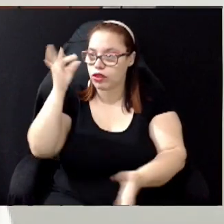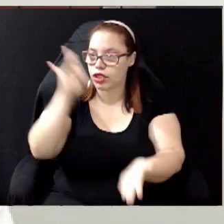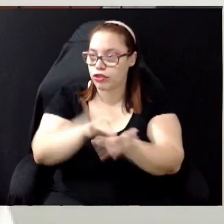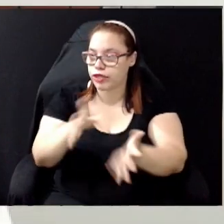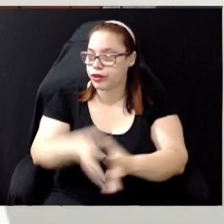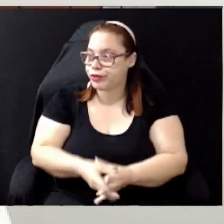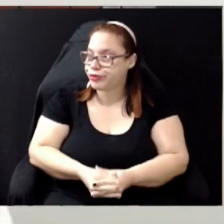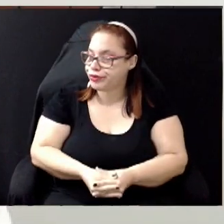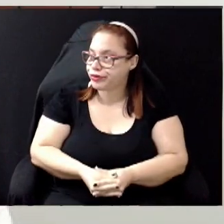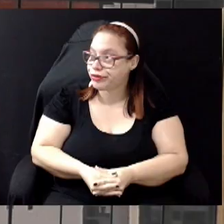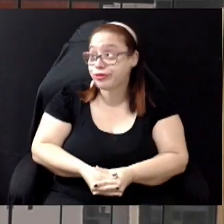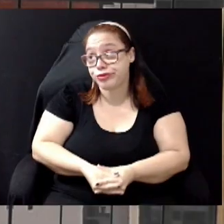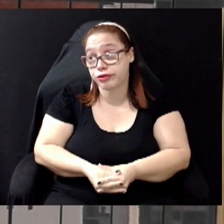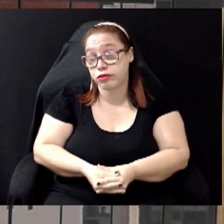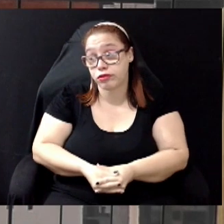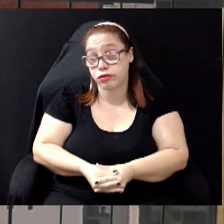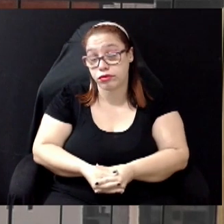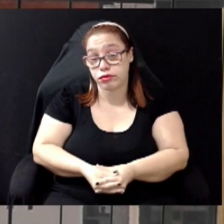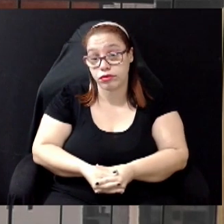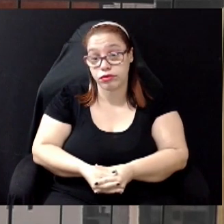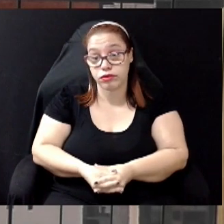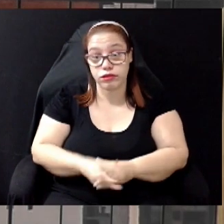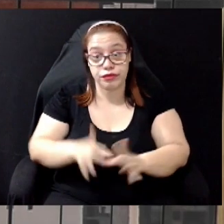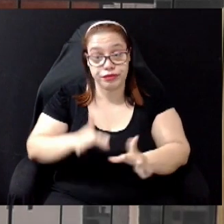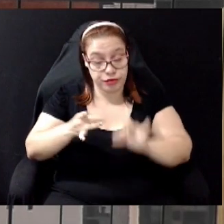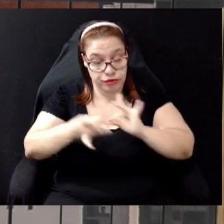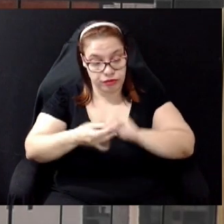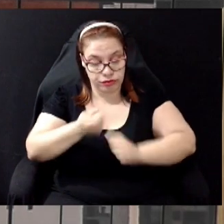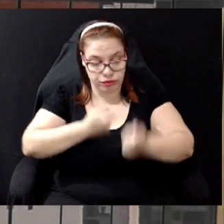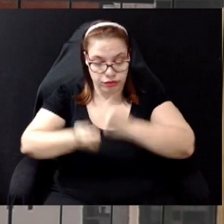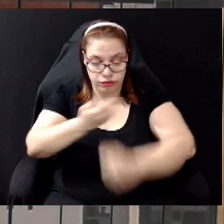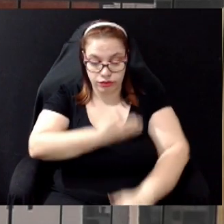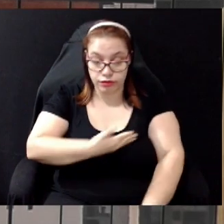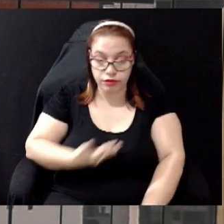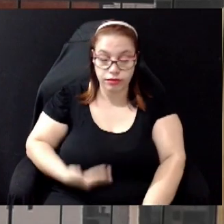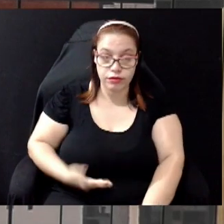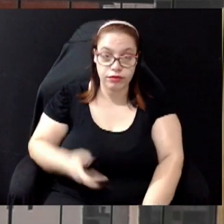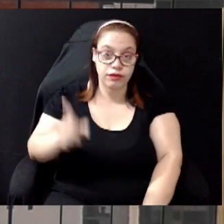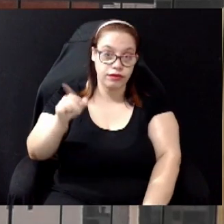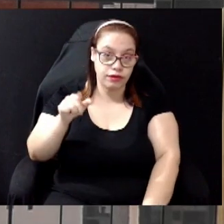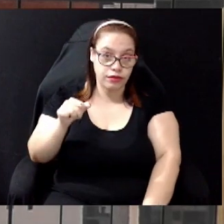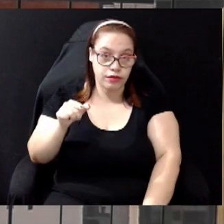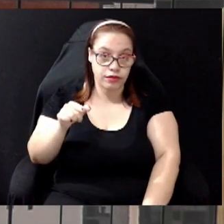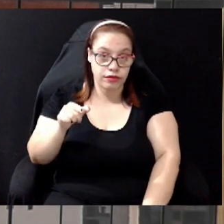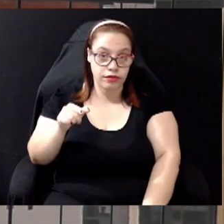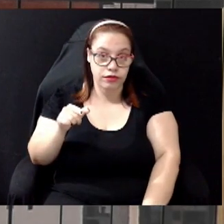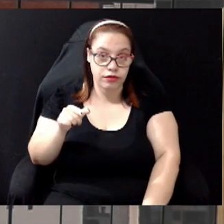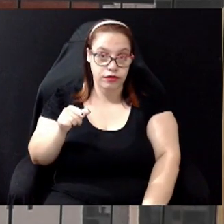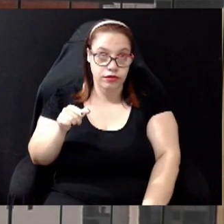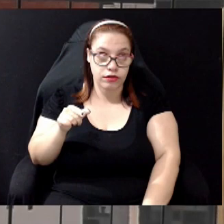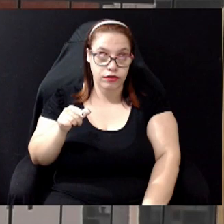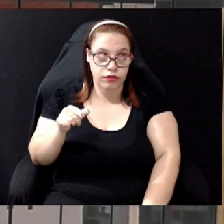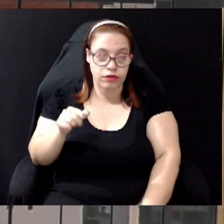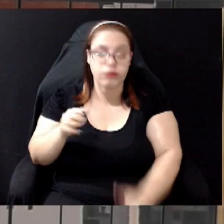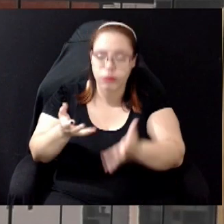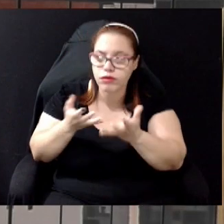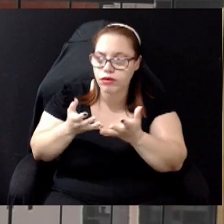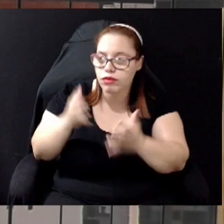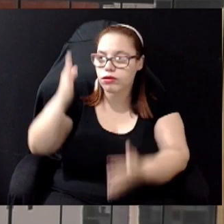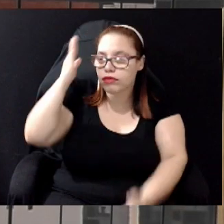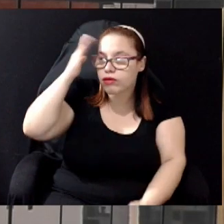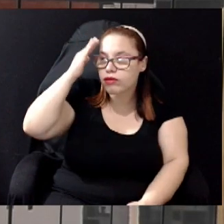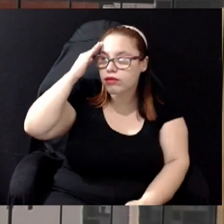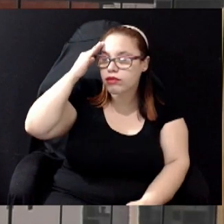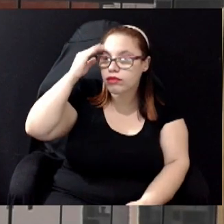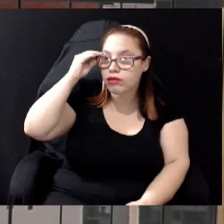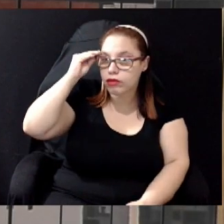vai acontecer. Exercer o espírito da administração pública, né? E eu queria